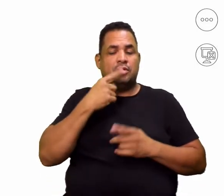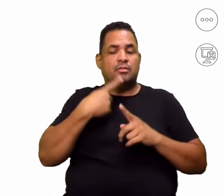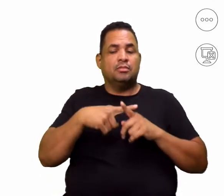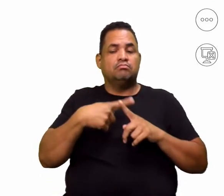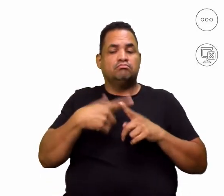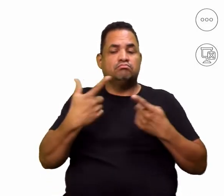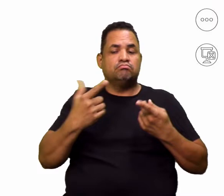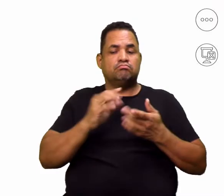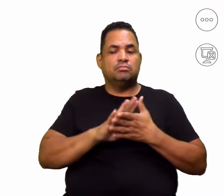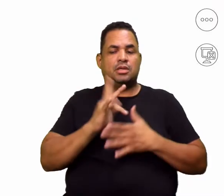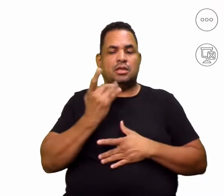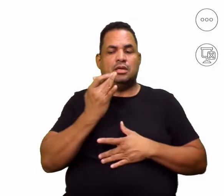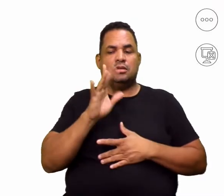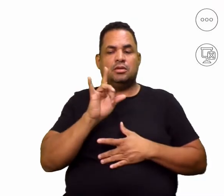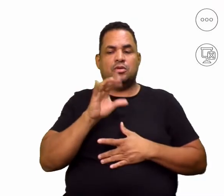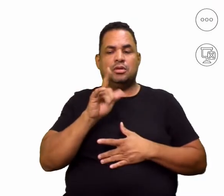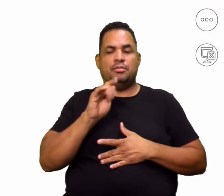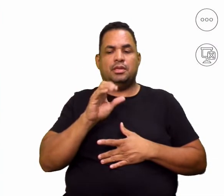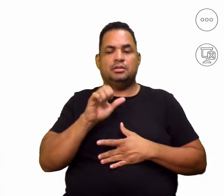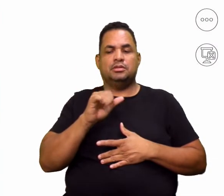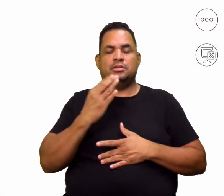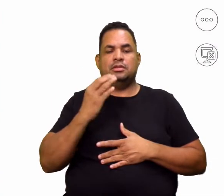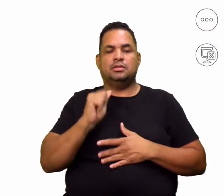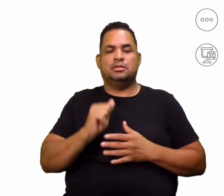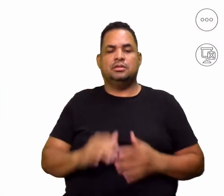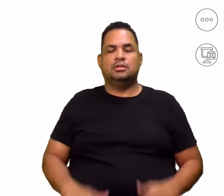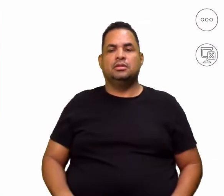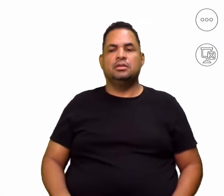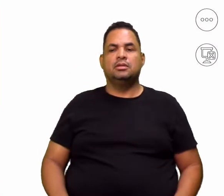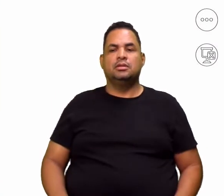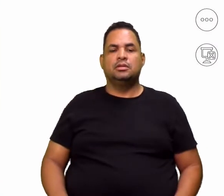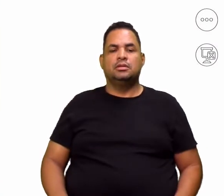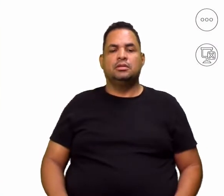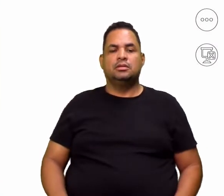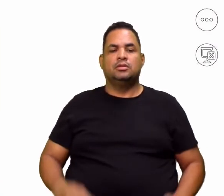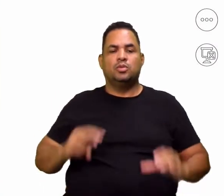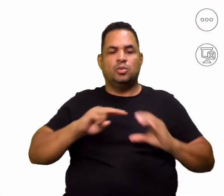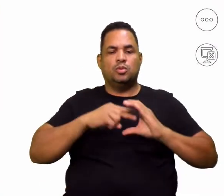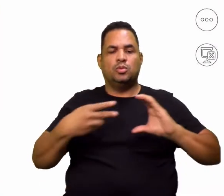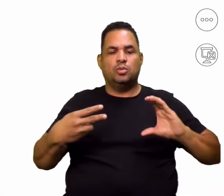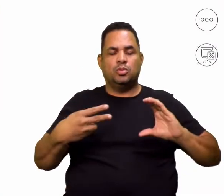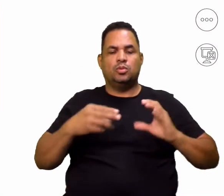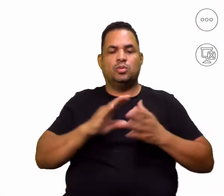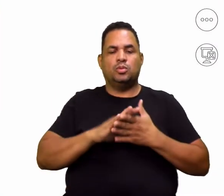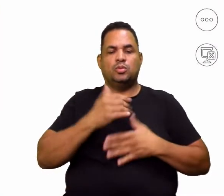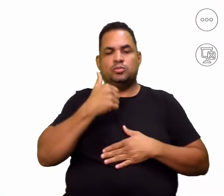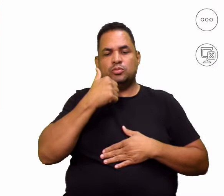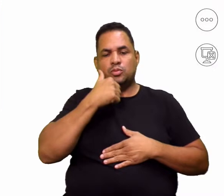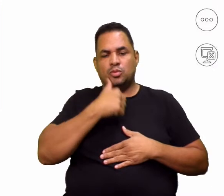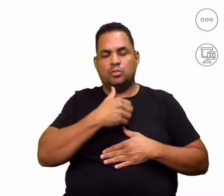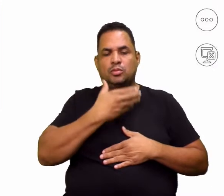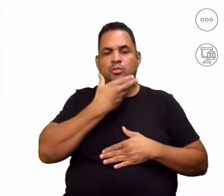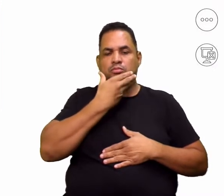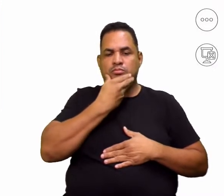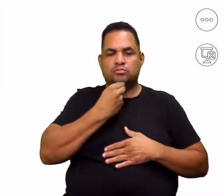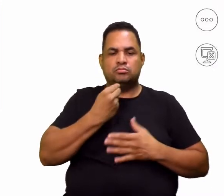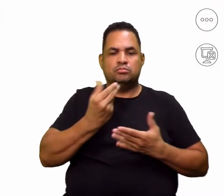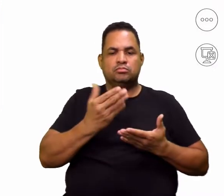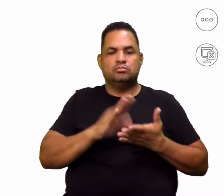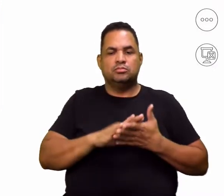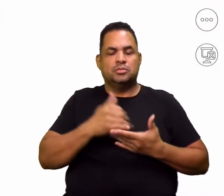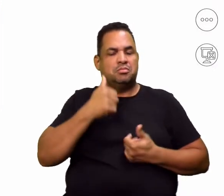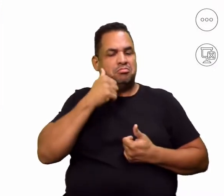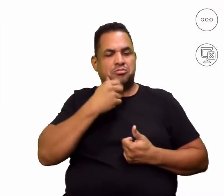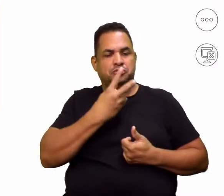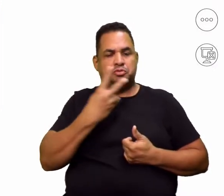é heterogamética. Tudo bem? O cromossomo sexual presente, tanto em fêmea quanto